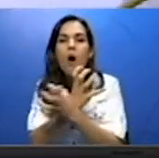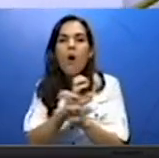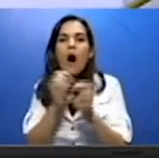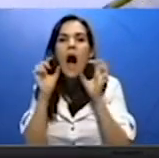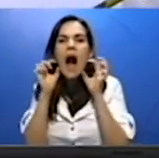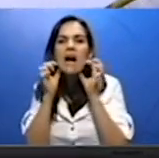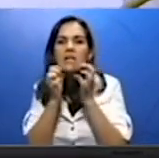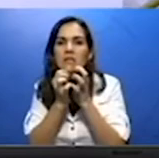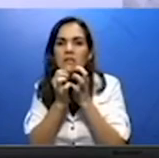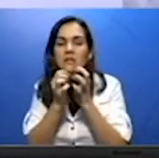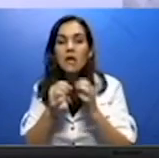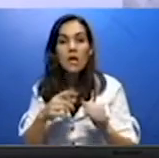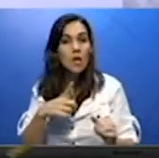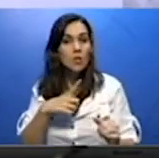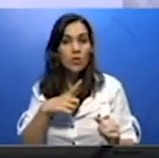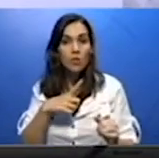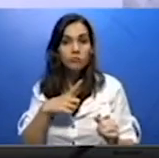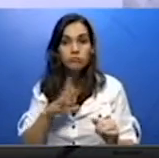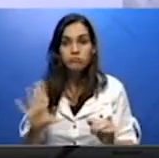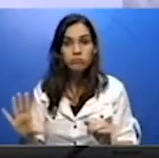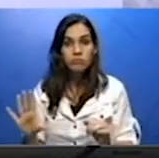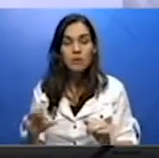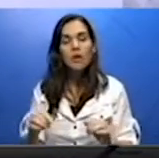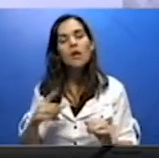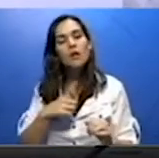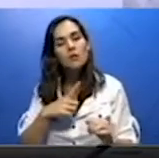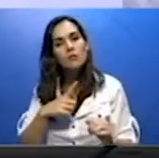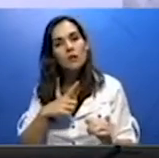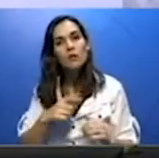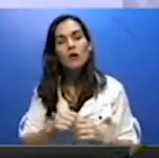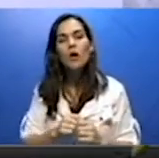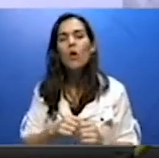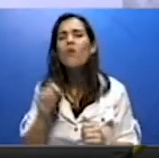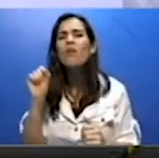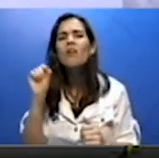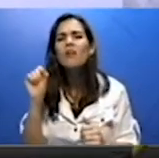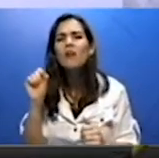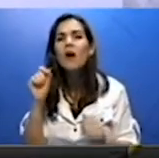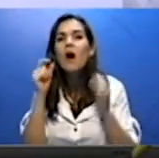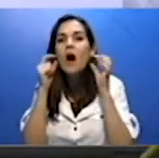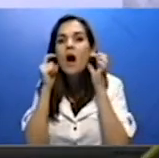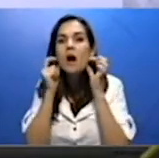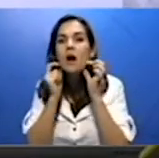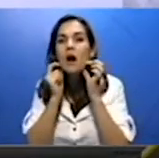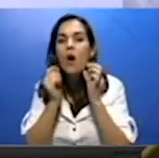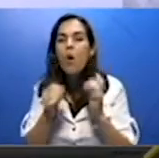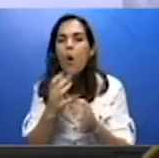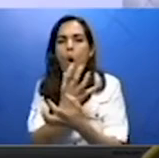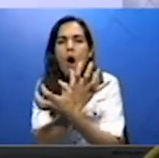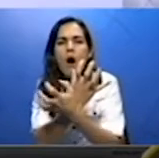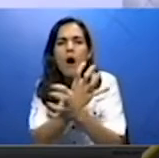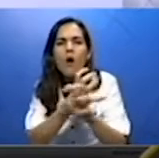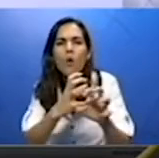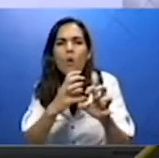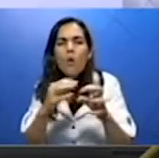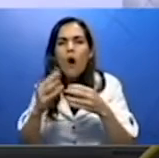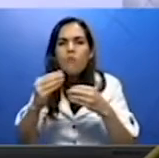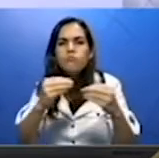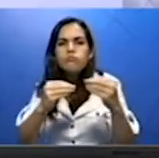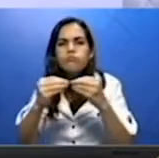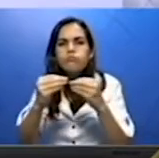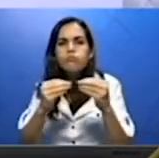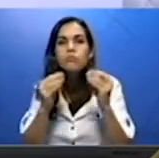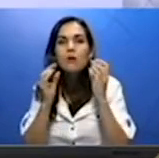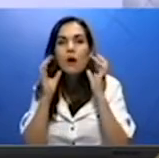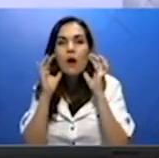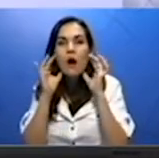significa não animais que não tem mandíbula O que vem a ser uma mandíbula mandíbula essa estrutura articulada que nós temos